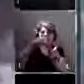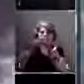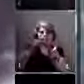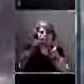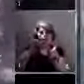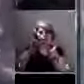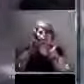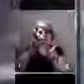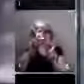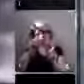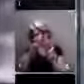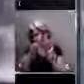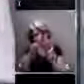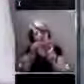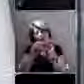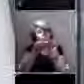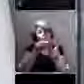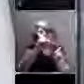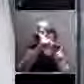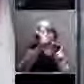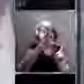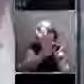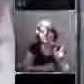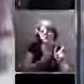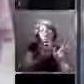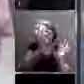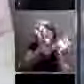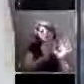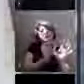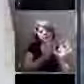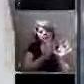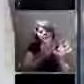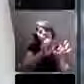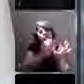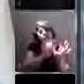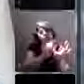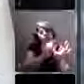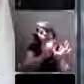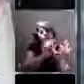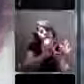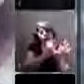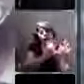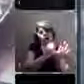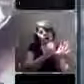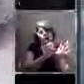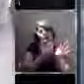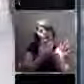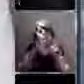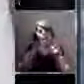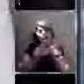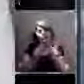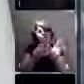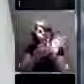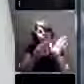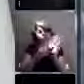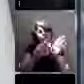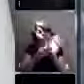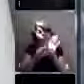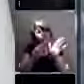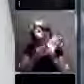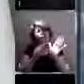citado equivocadamente. Eu Sim. fui ontem no Hartmann. 2 parágrafos. Sim. Saudade do Hartmann,